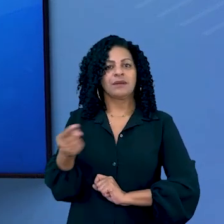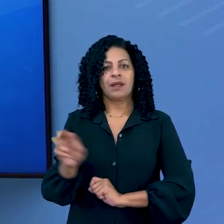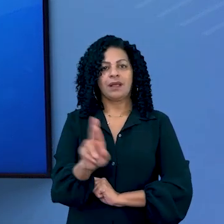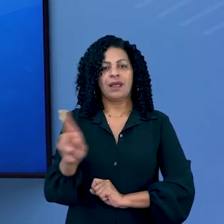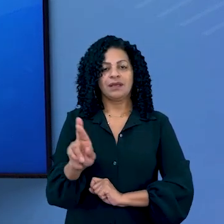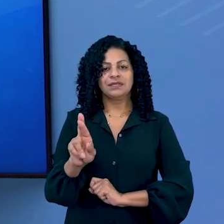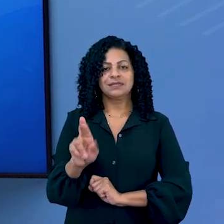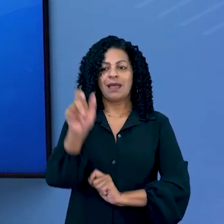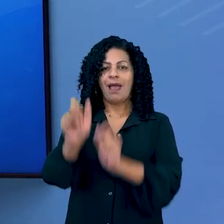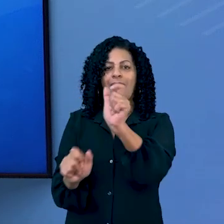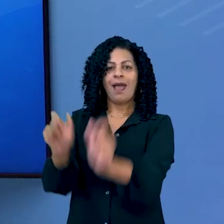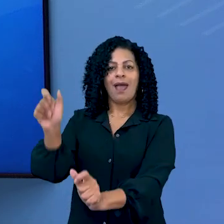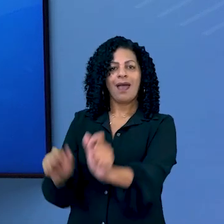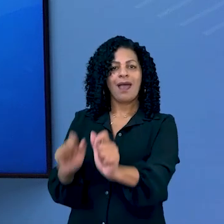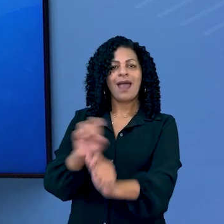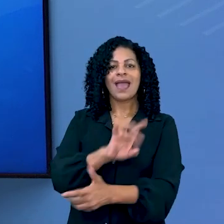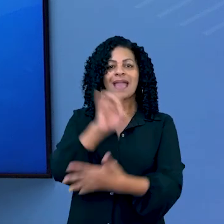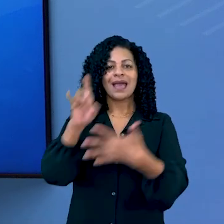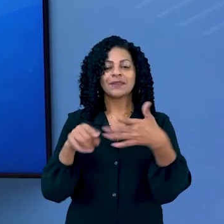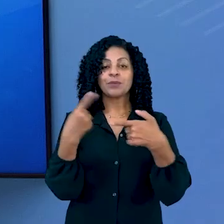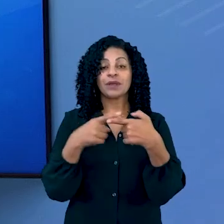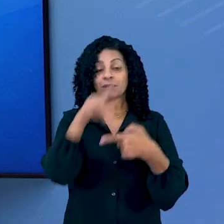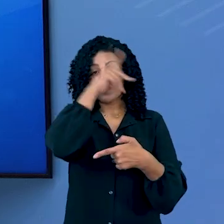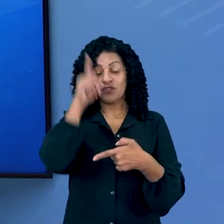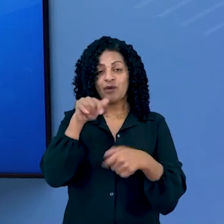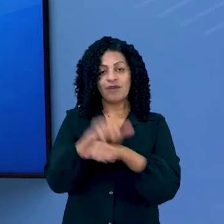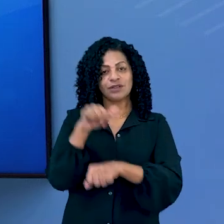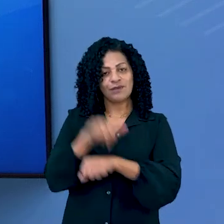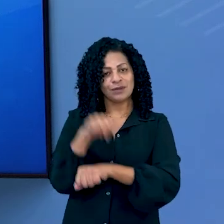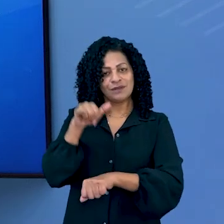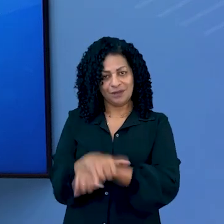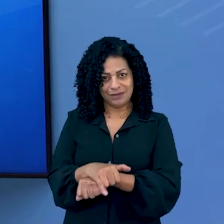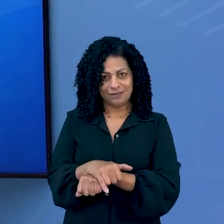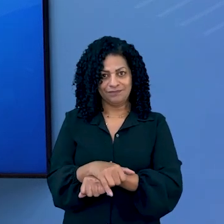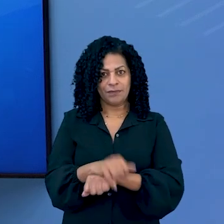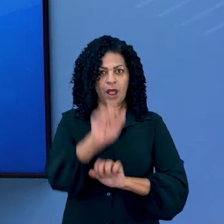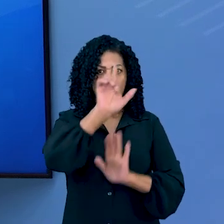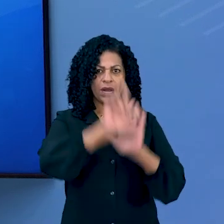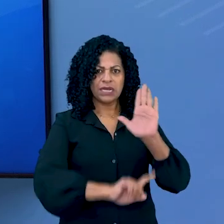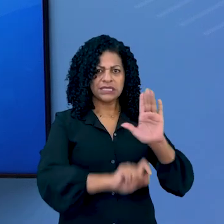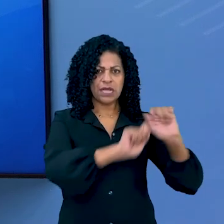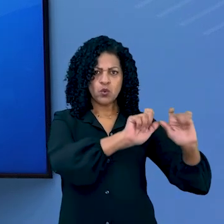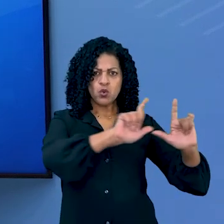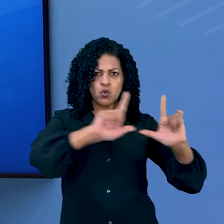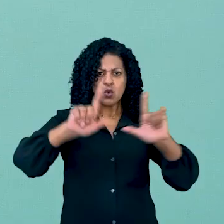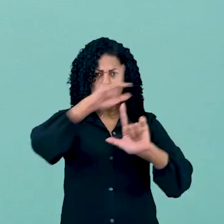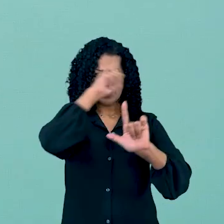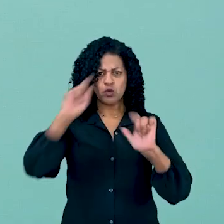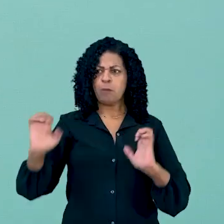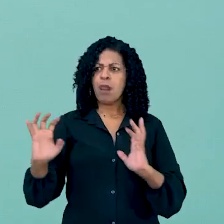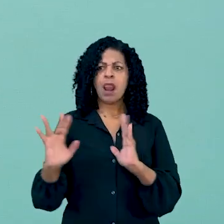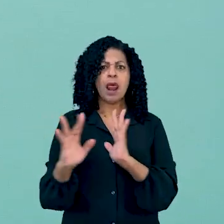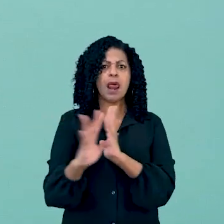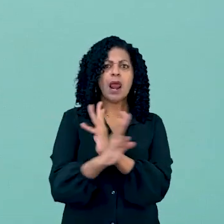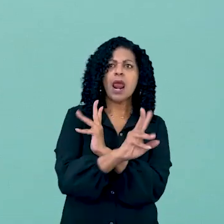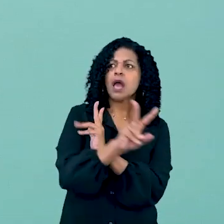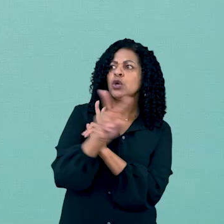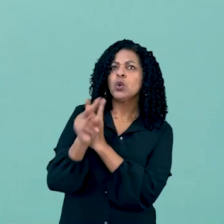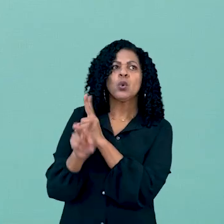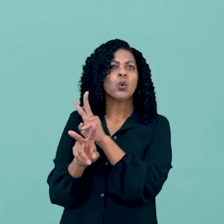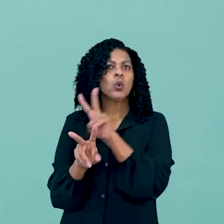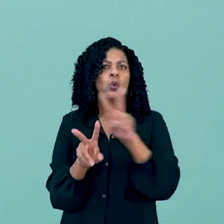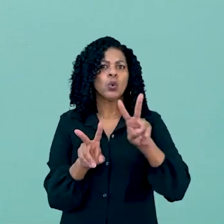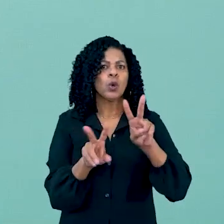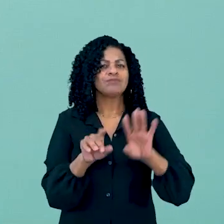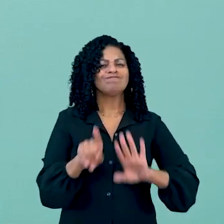ter exposto nomes de empregados que faltavam ao serviço. A lista foi divulgada em local de grande circulação. Para a 2ª turma, a